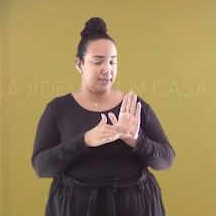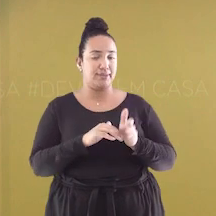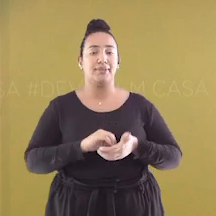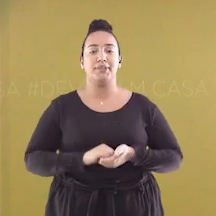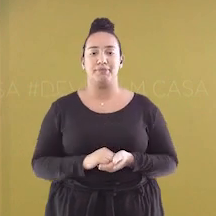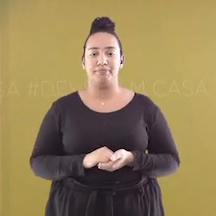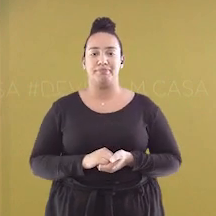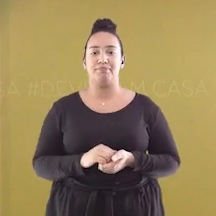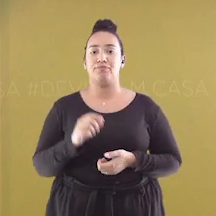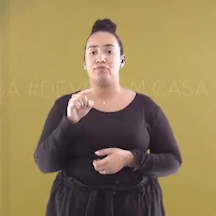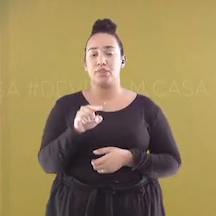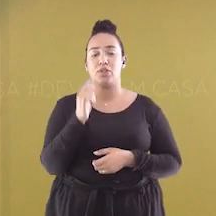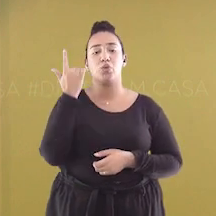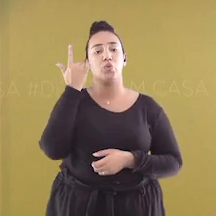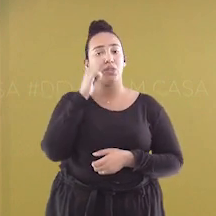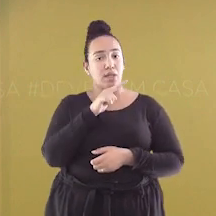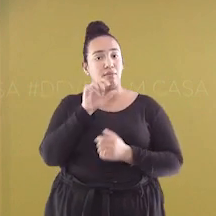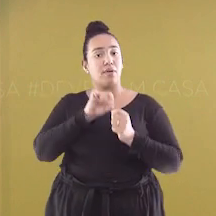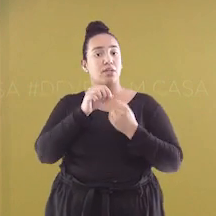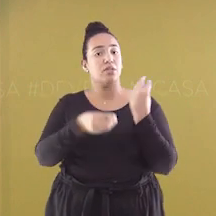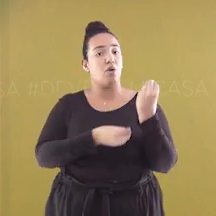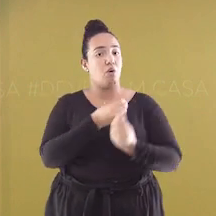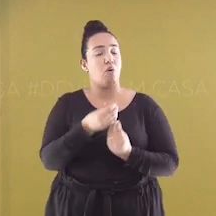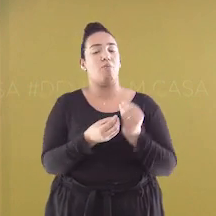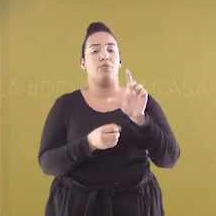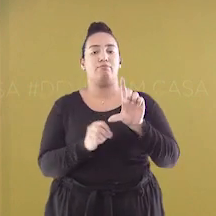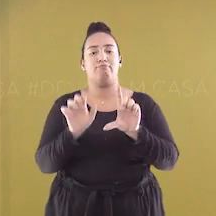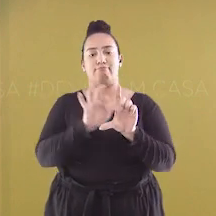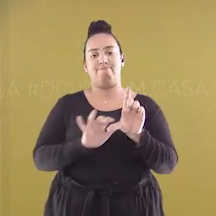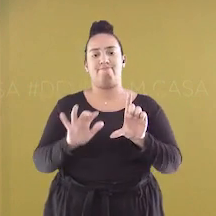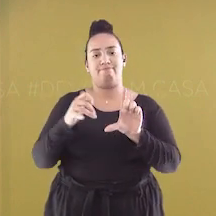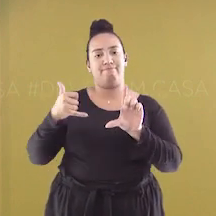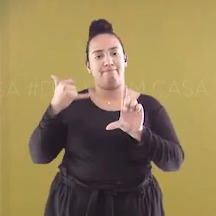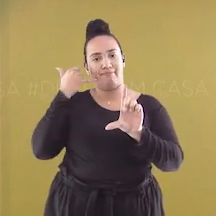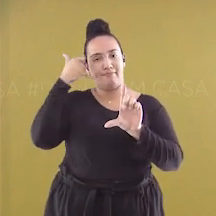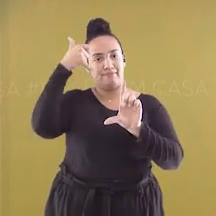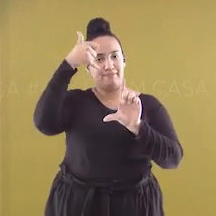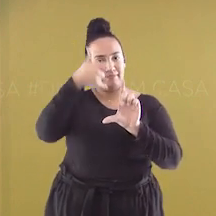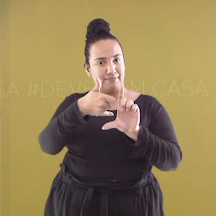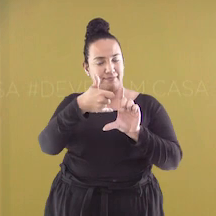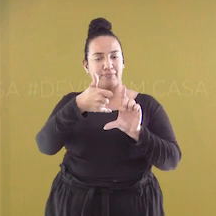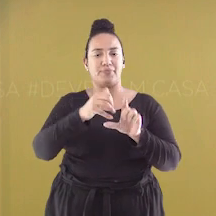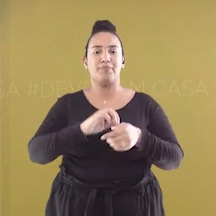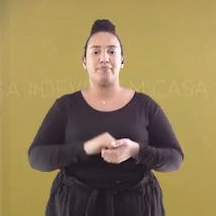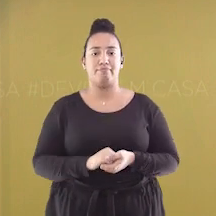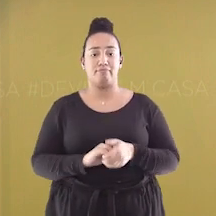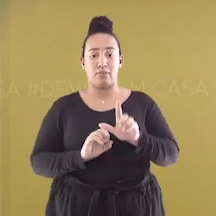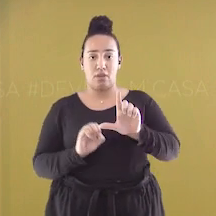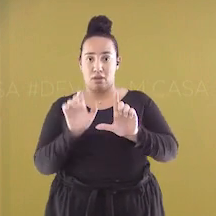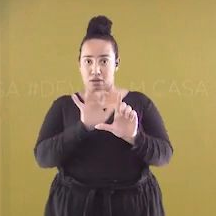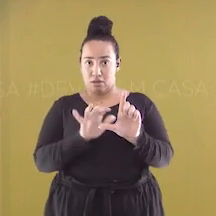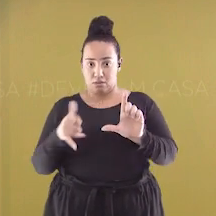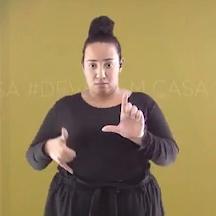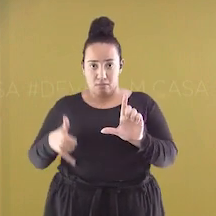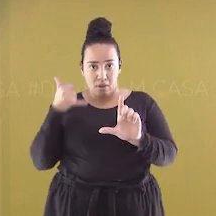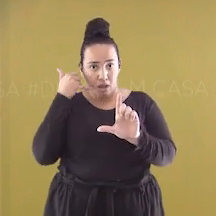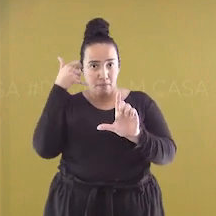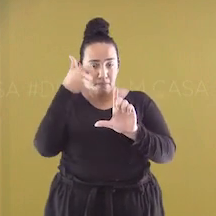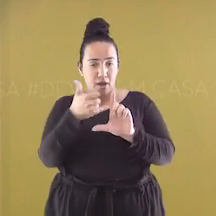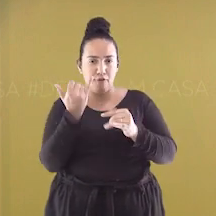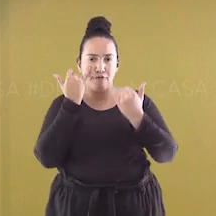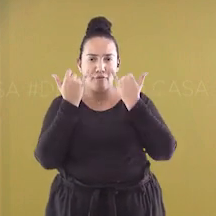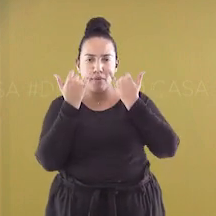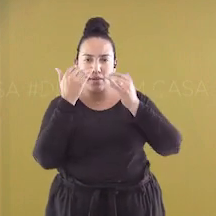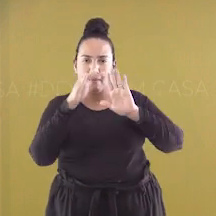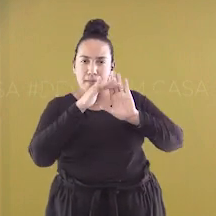aula. Você consegue acessar ele através do QR Code que está aí na sua tela. É só apontar a câmera do celular e